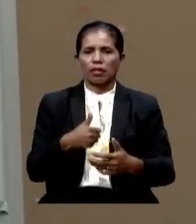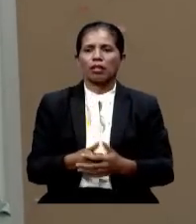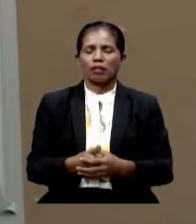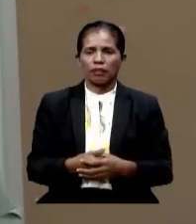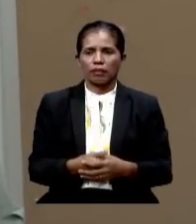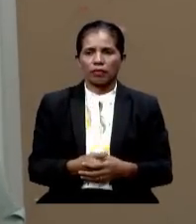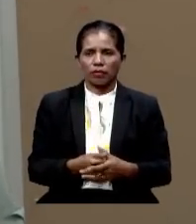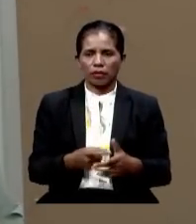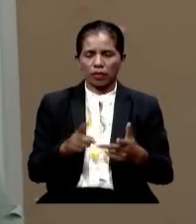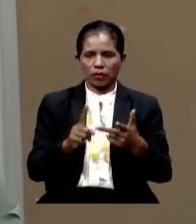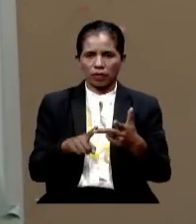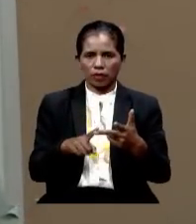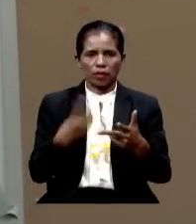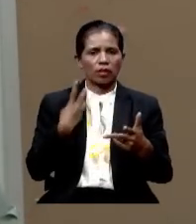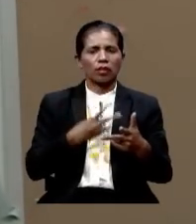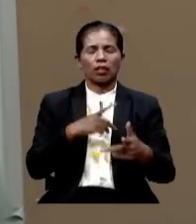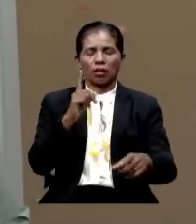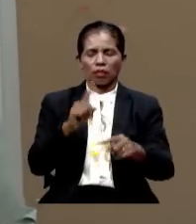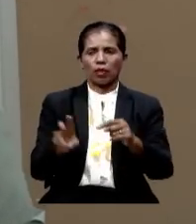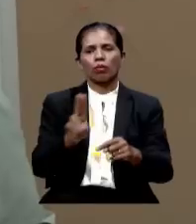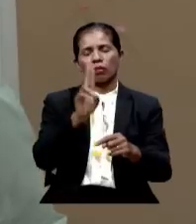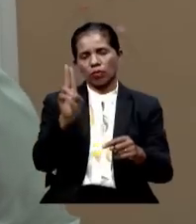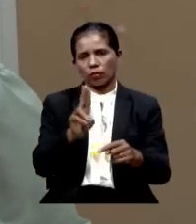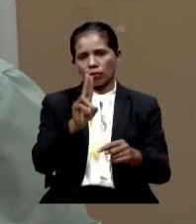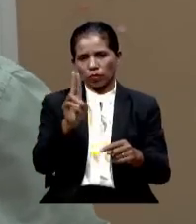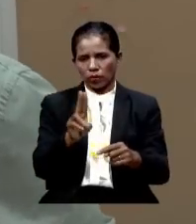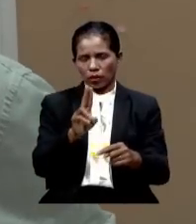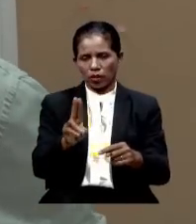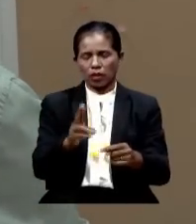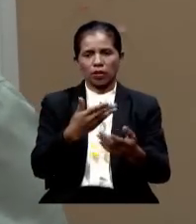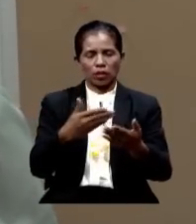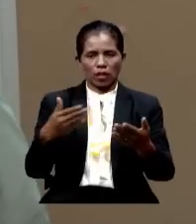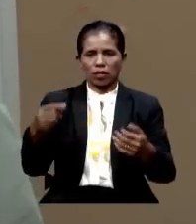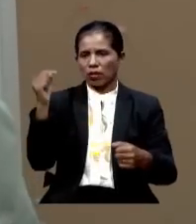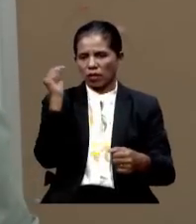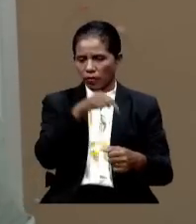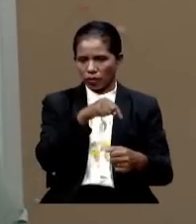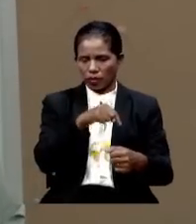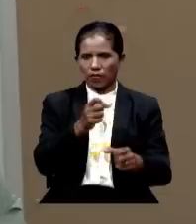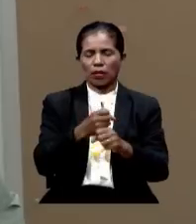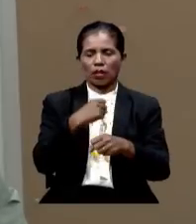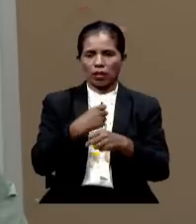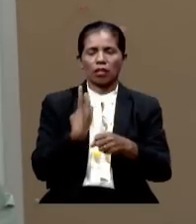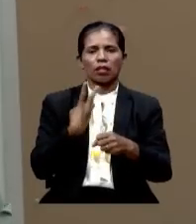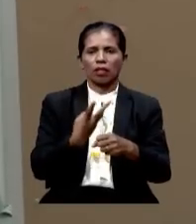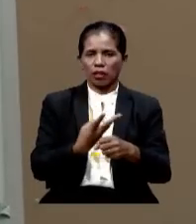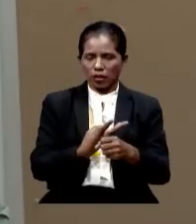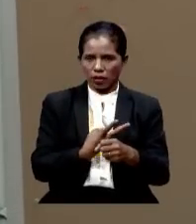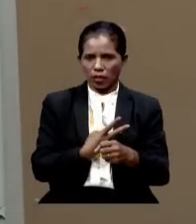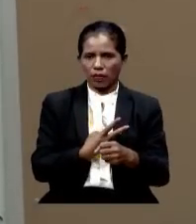rasik, parit labele uza buat ini memang falsu, bele perjudika baita dia ita